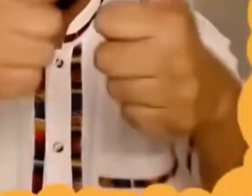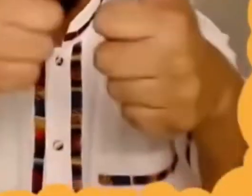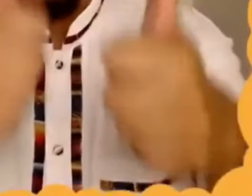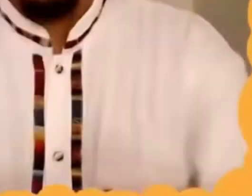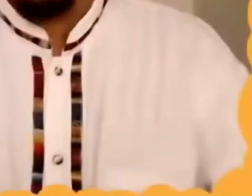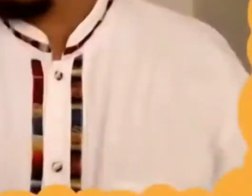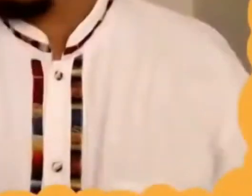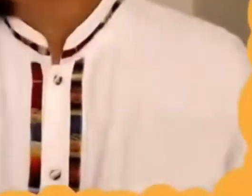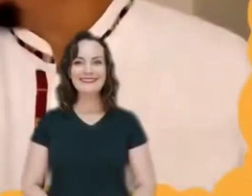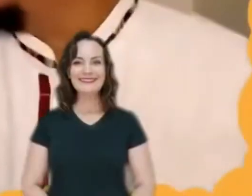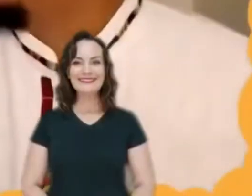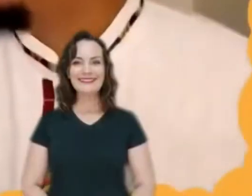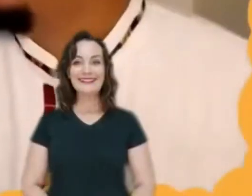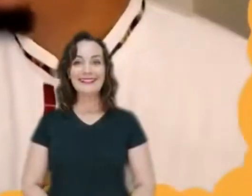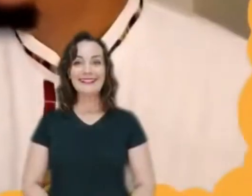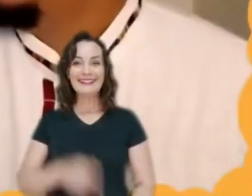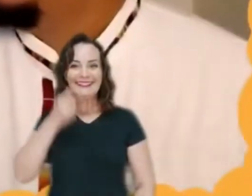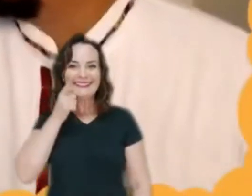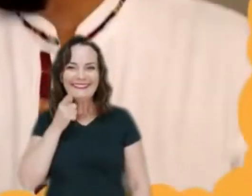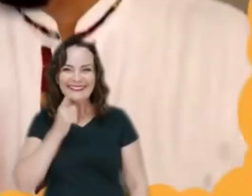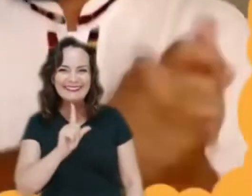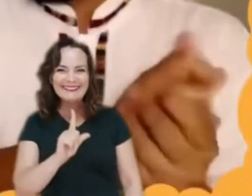palo, é Conseguiu, Jamelão?